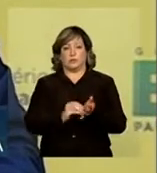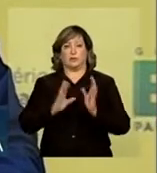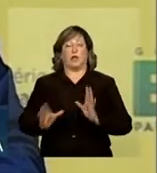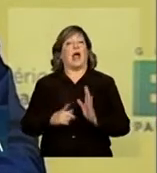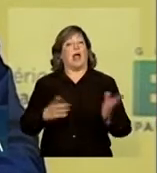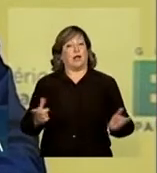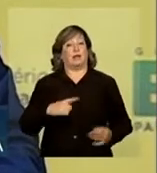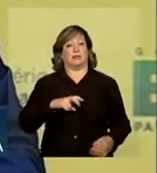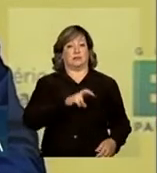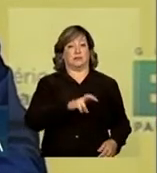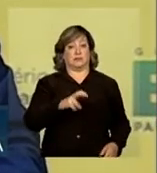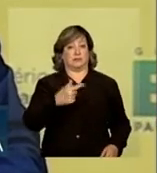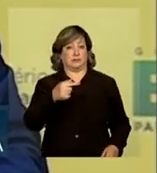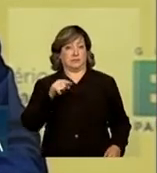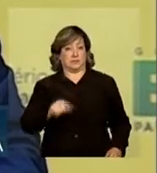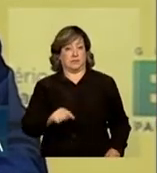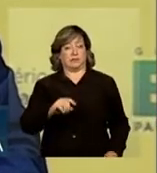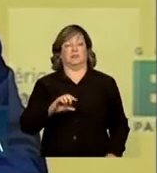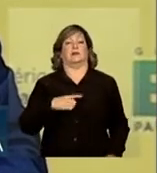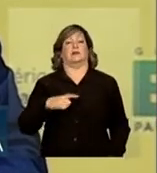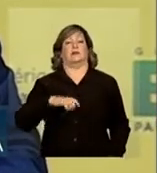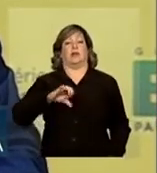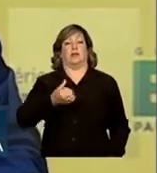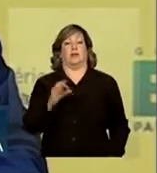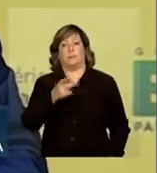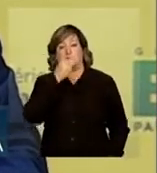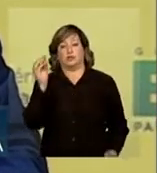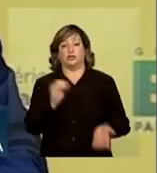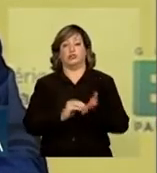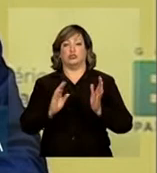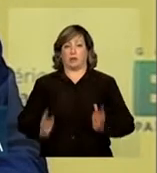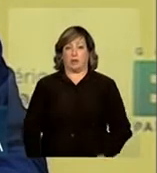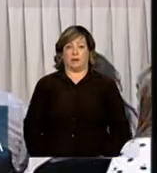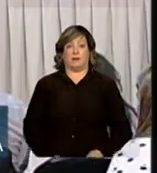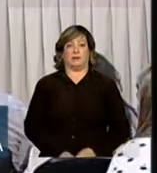557 1960 estudantes inscritos